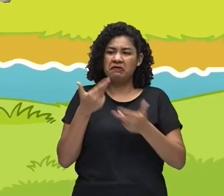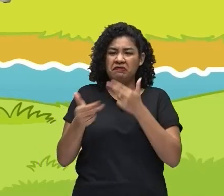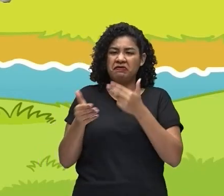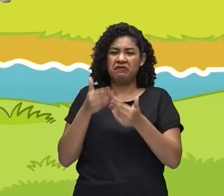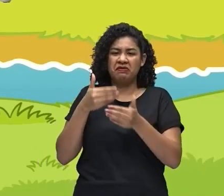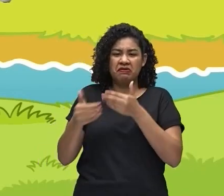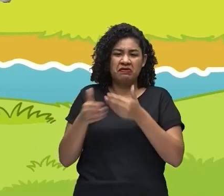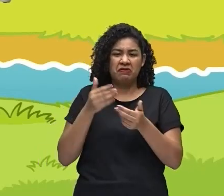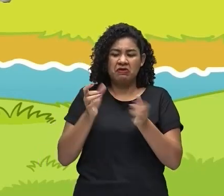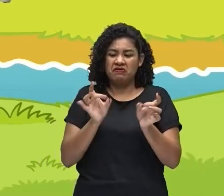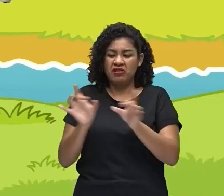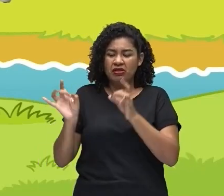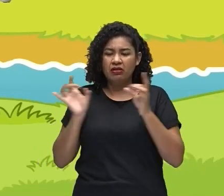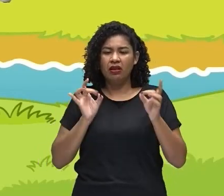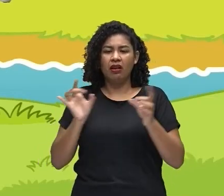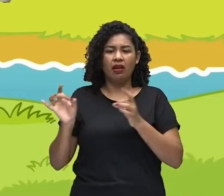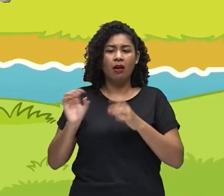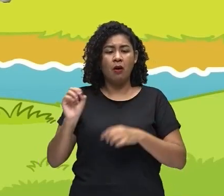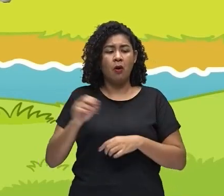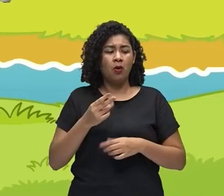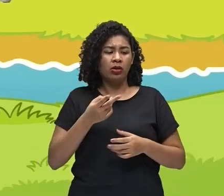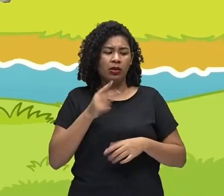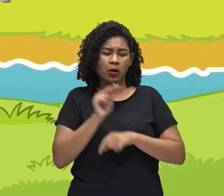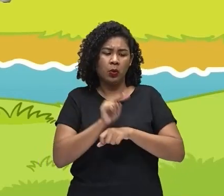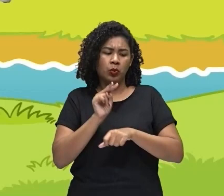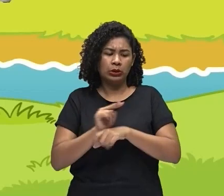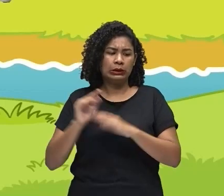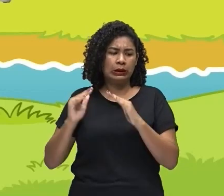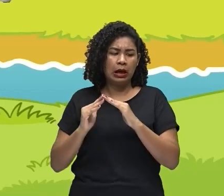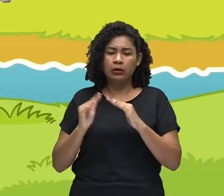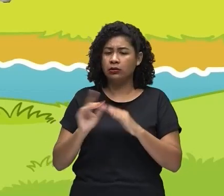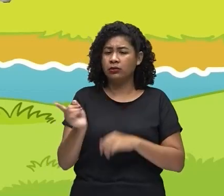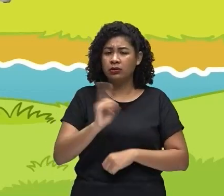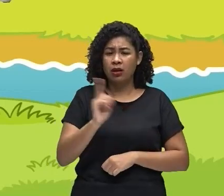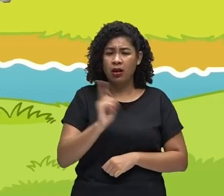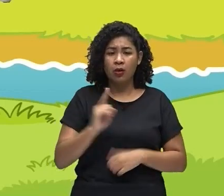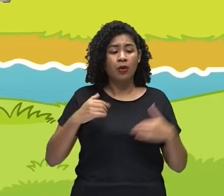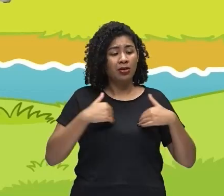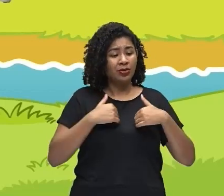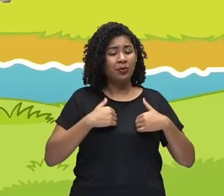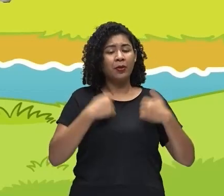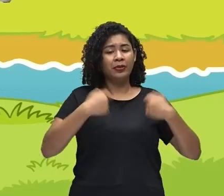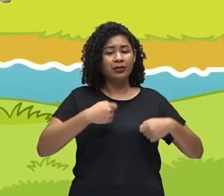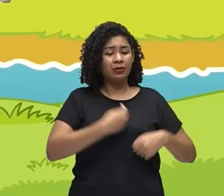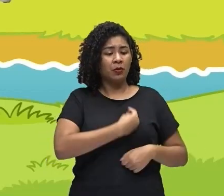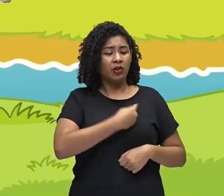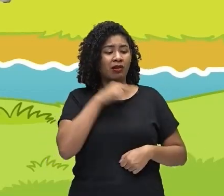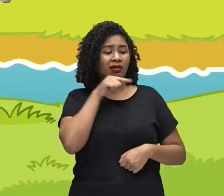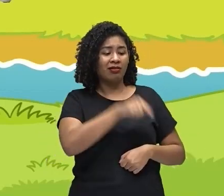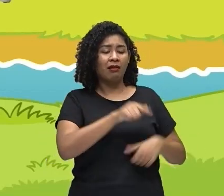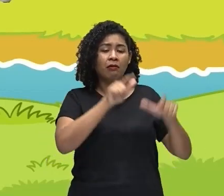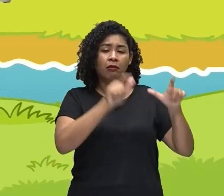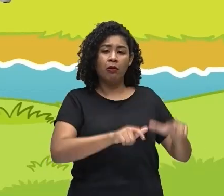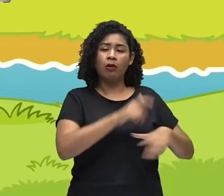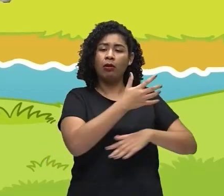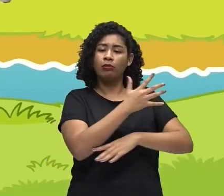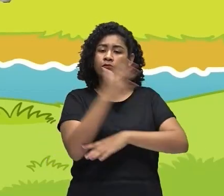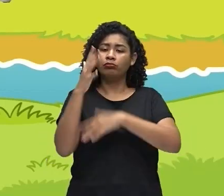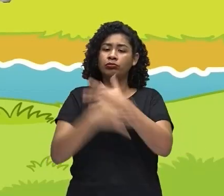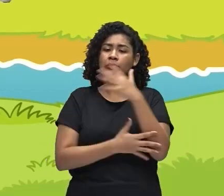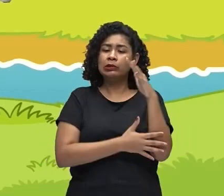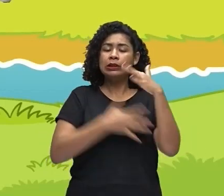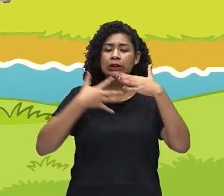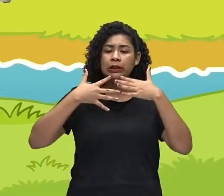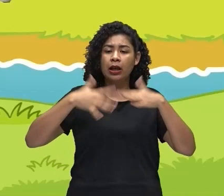de comércio ou para tentar domesticar esses animais são selvagens, né? Eles precisam ficar na natureza. E até mesmo quando